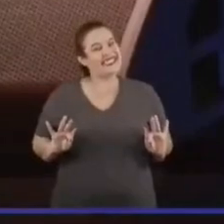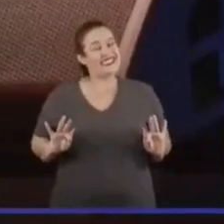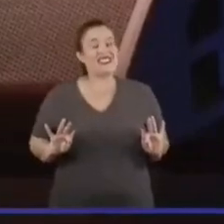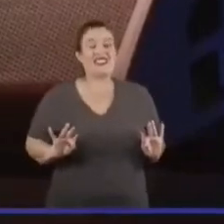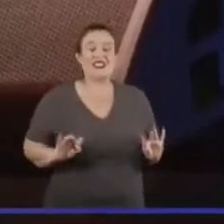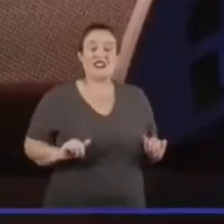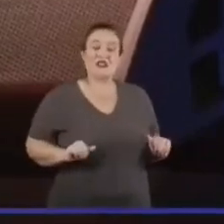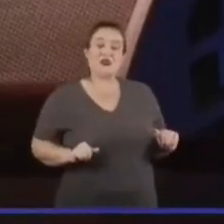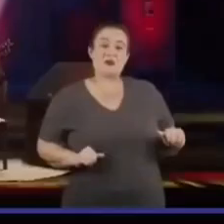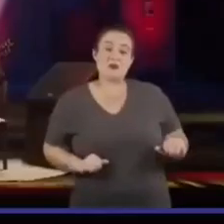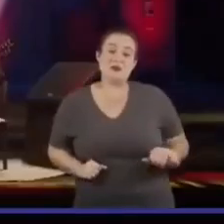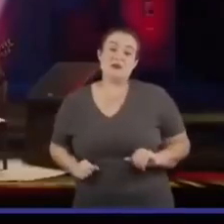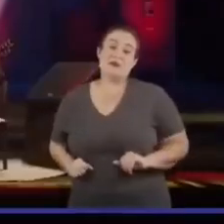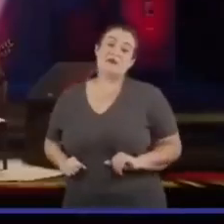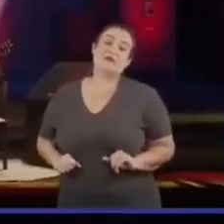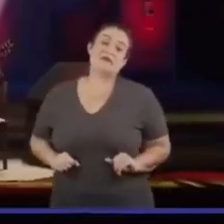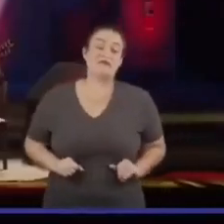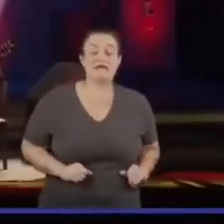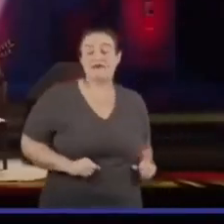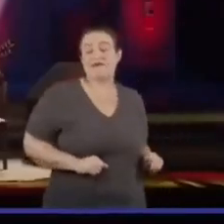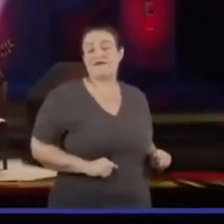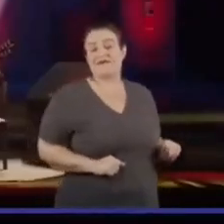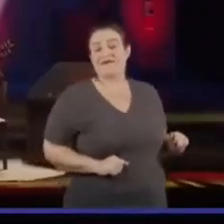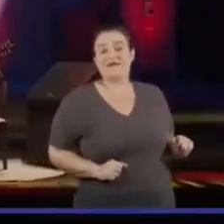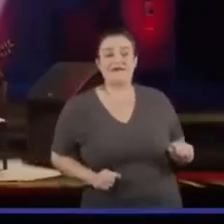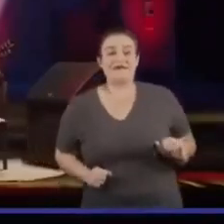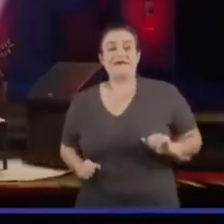meu coração.